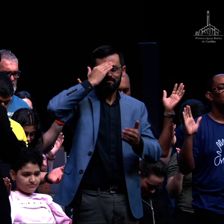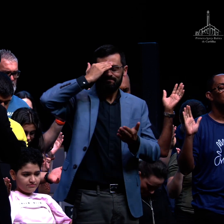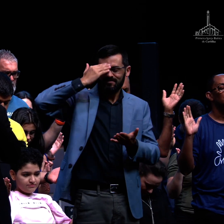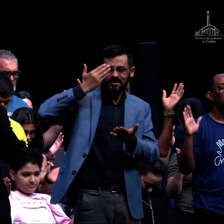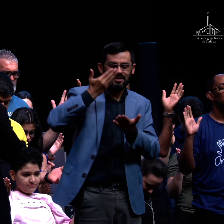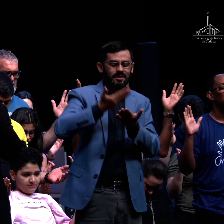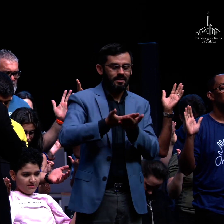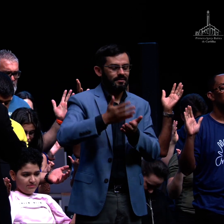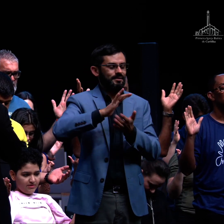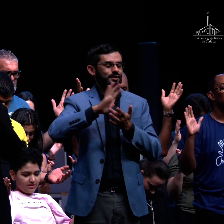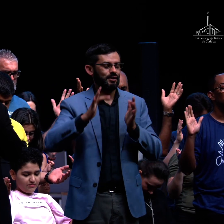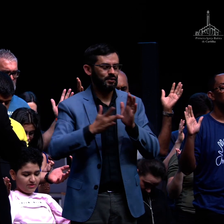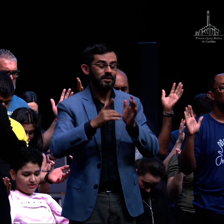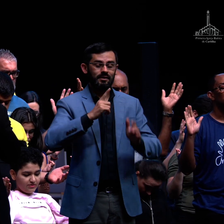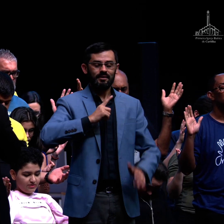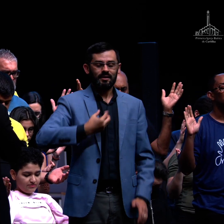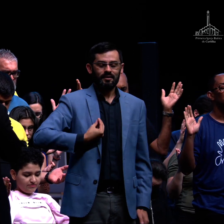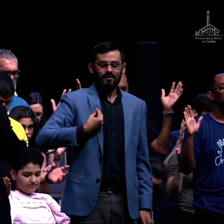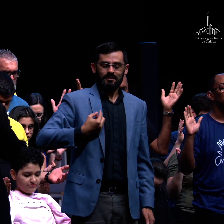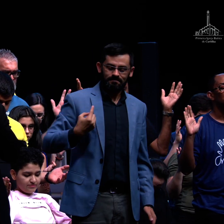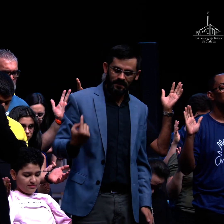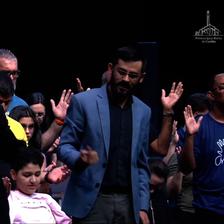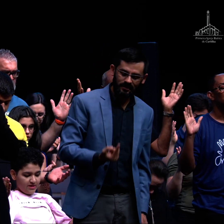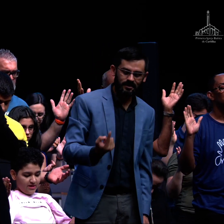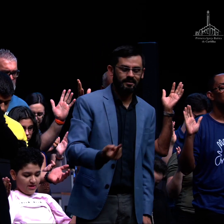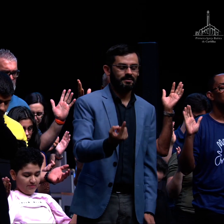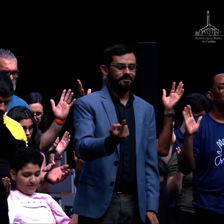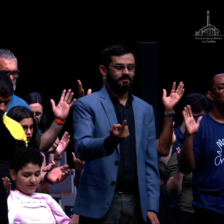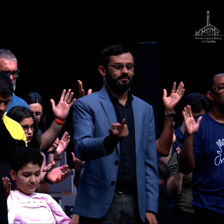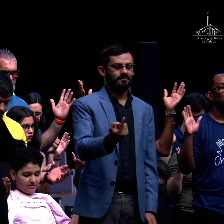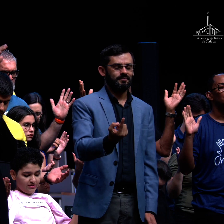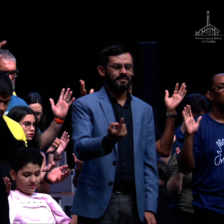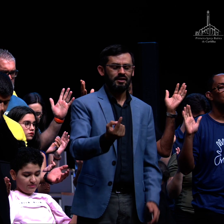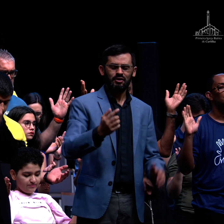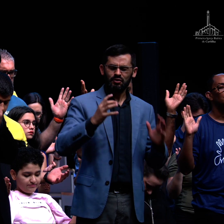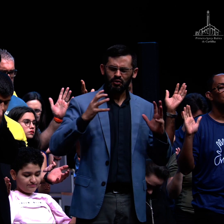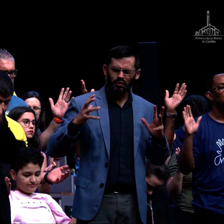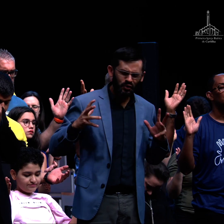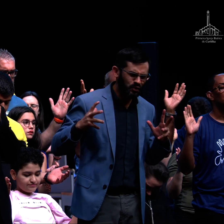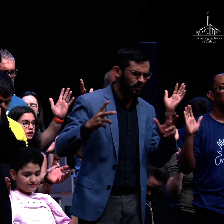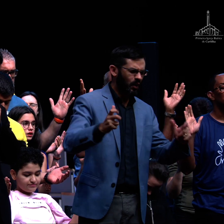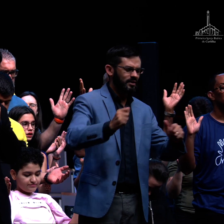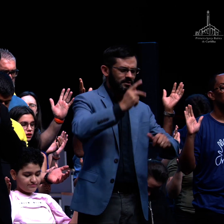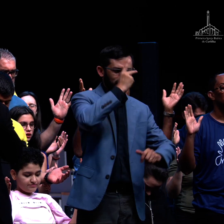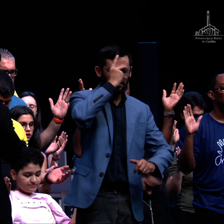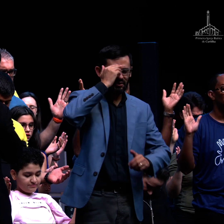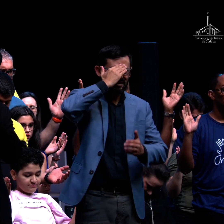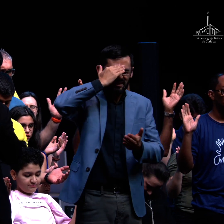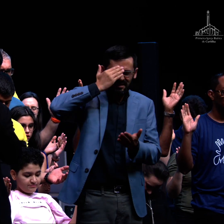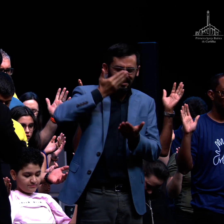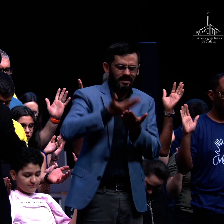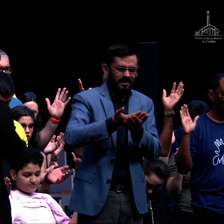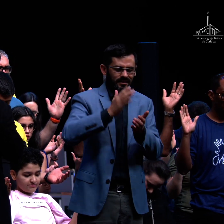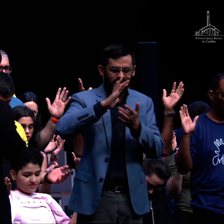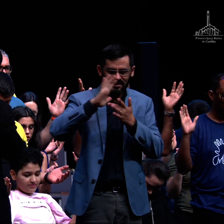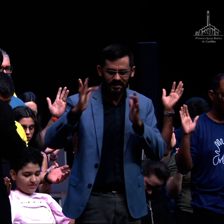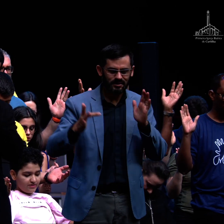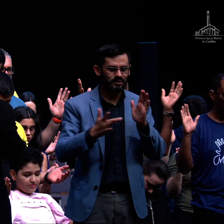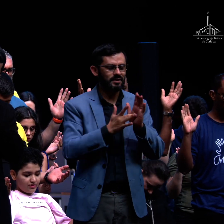em Jesus tenha a vida eterna. Todo aquele que crer em